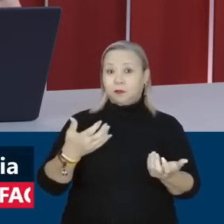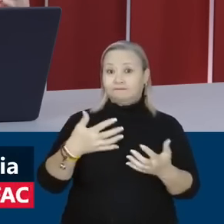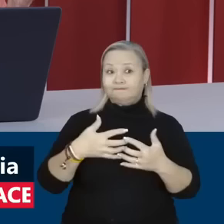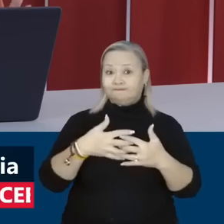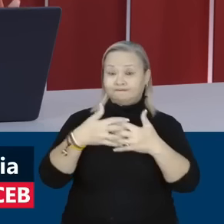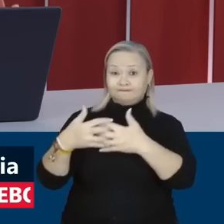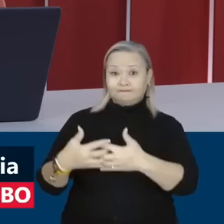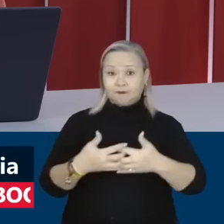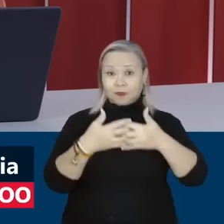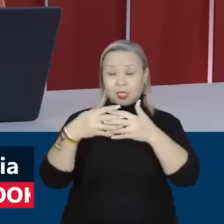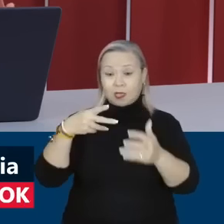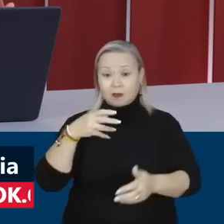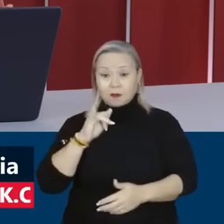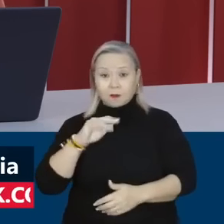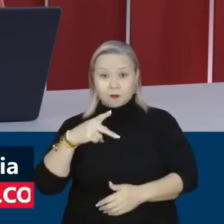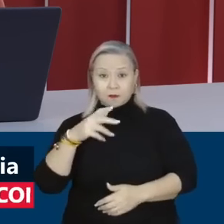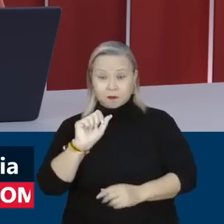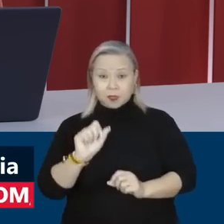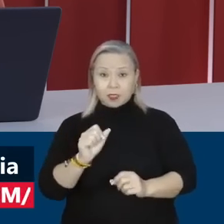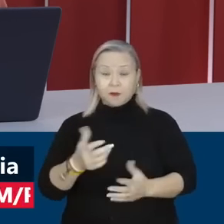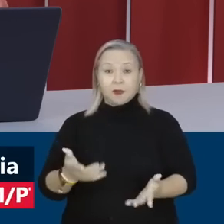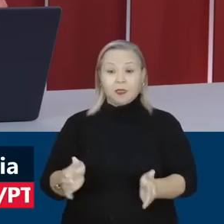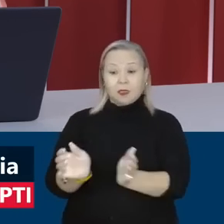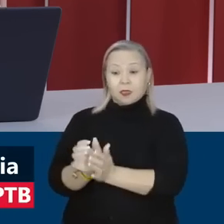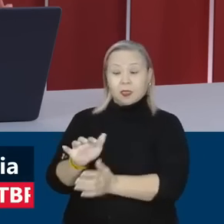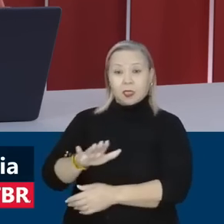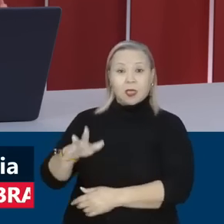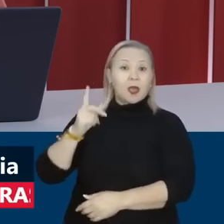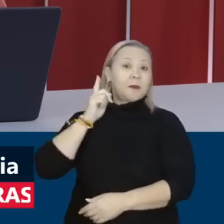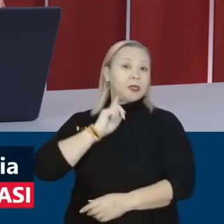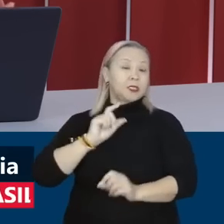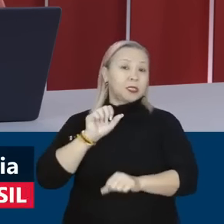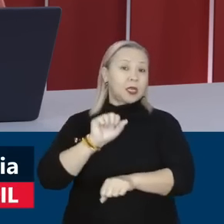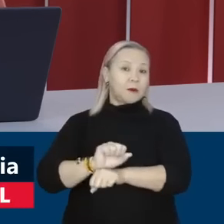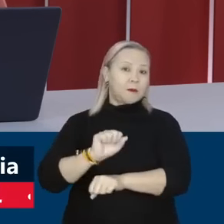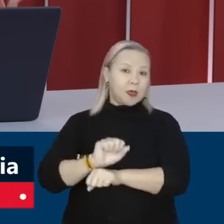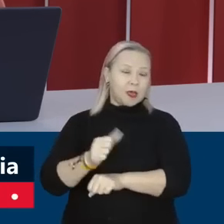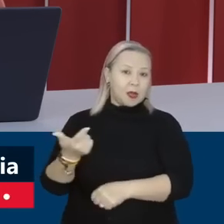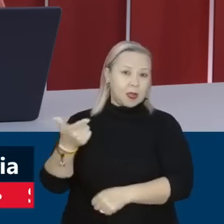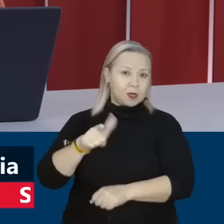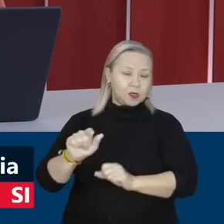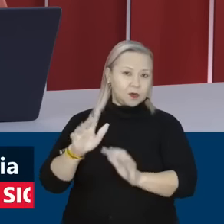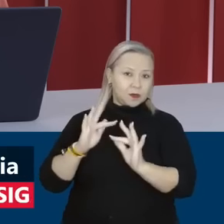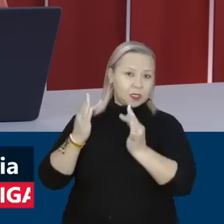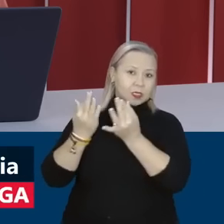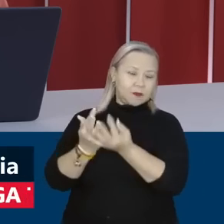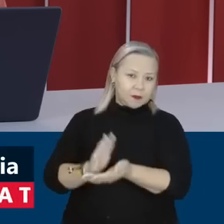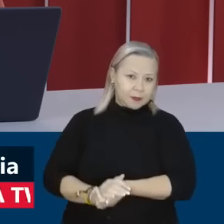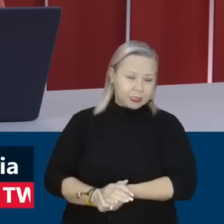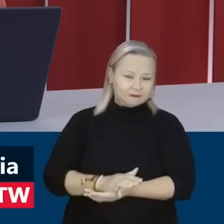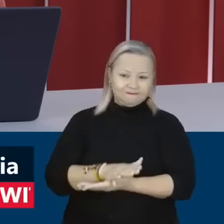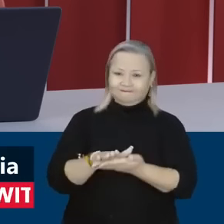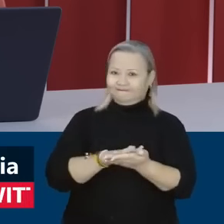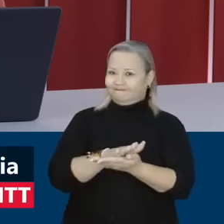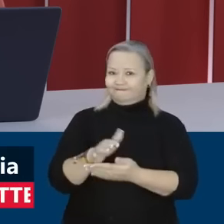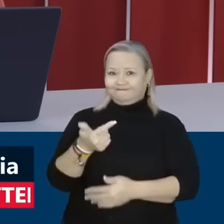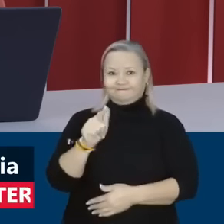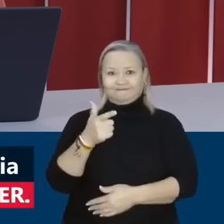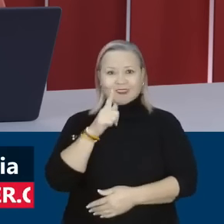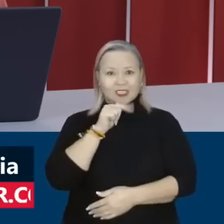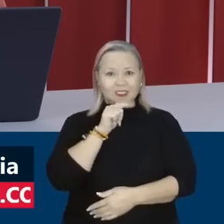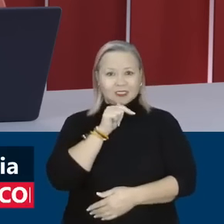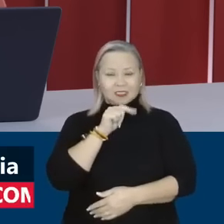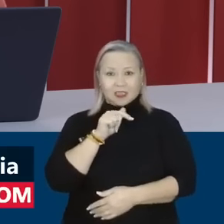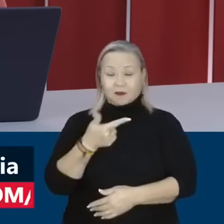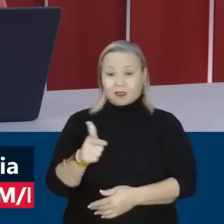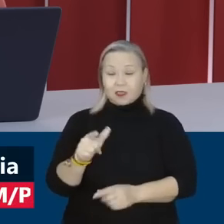atende Isso. Nordeste e parte de Minas Gerais. Eles suspenderam novamente, então essas famílias devem ficar sem água caso não tenha